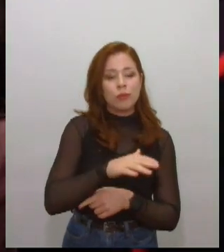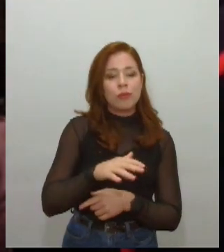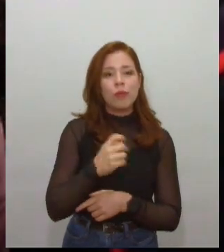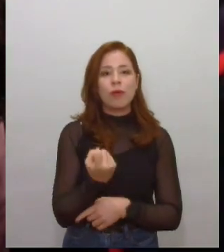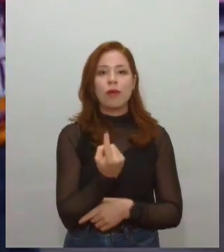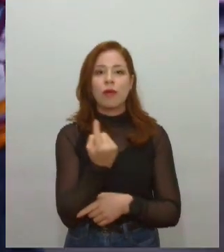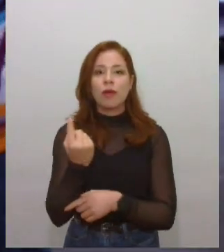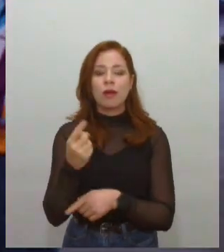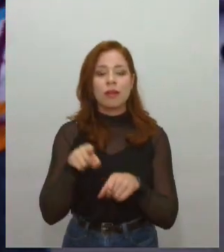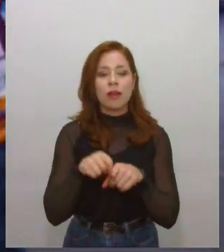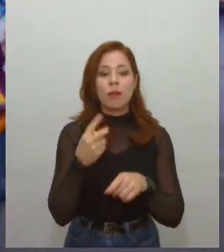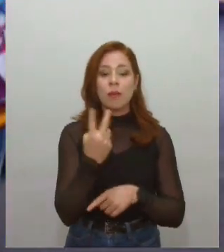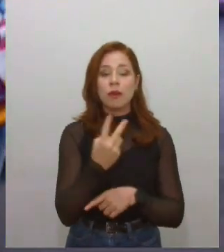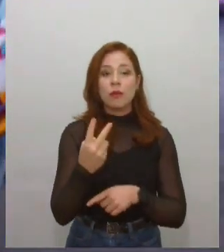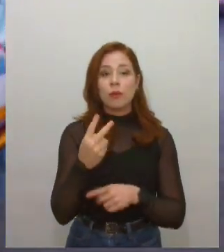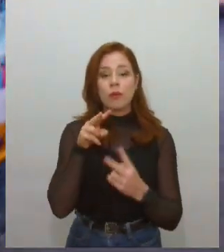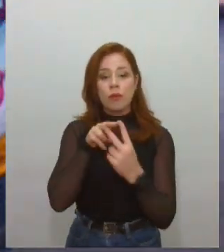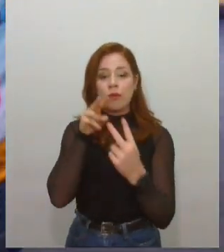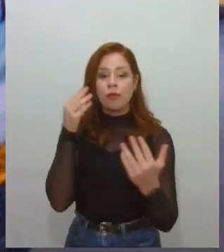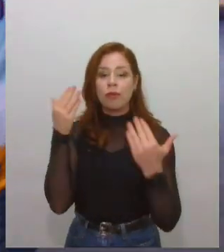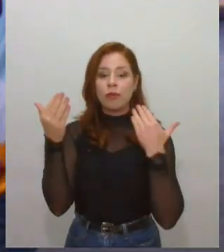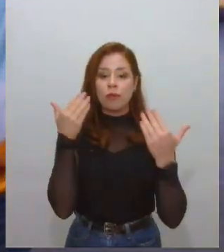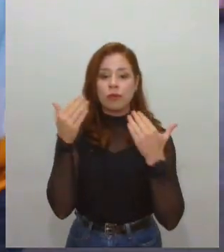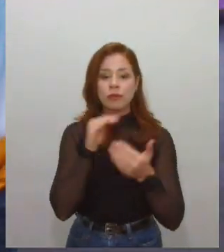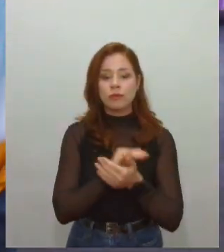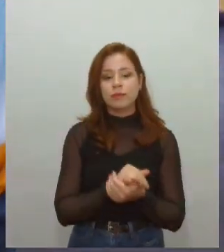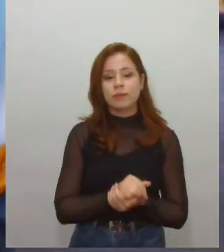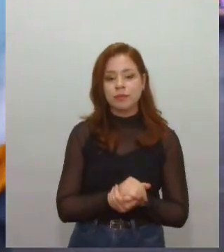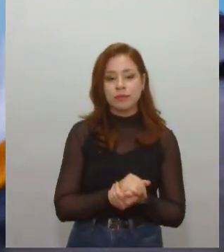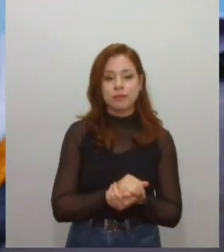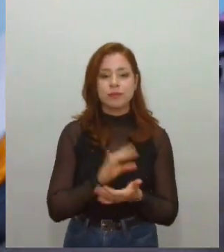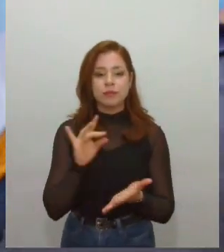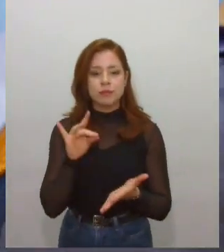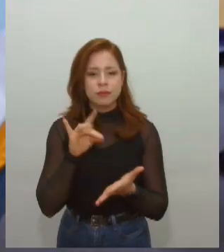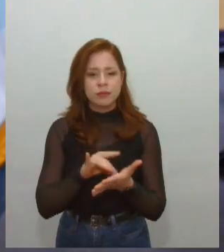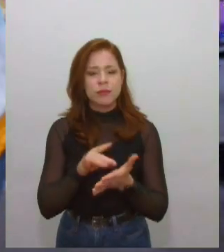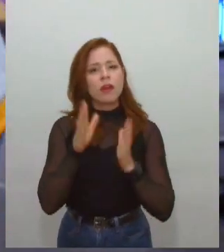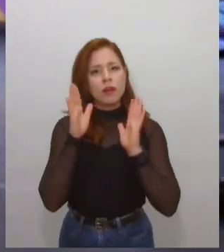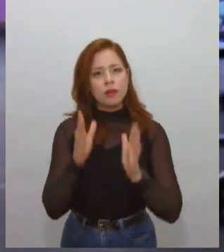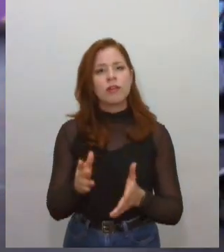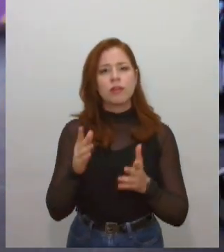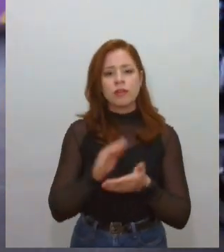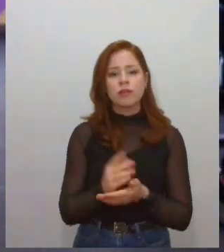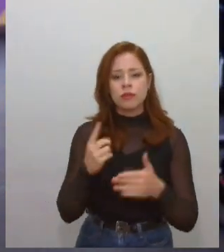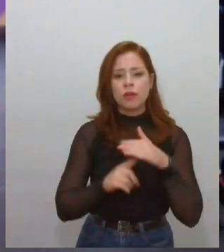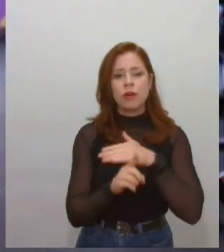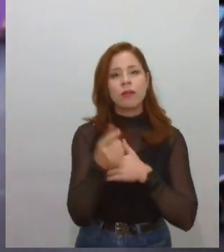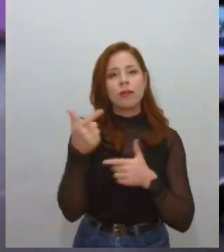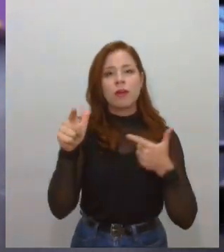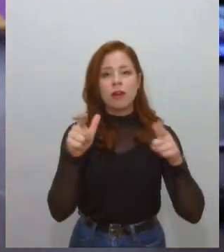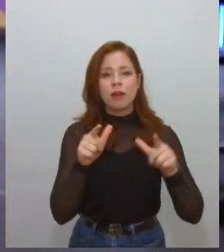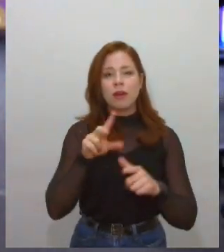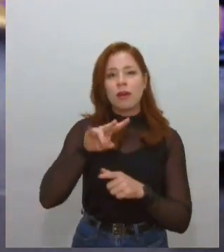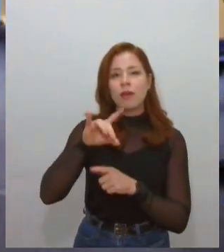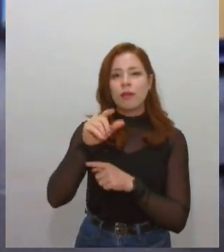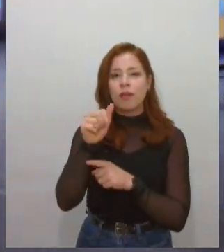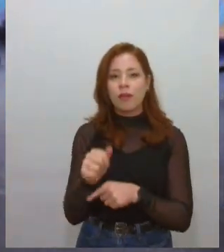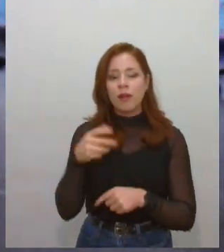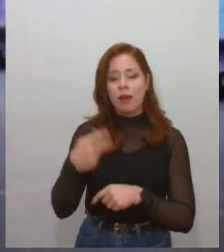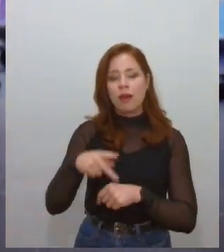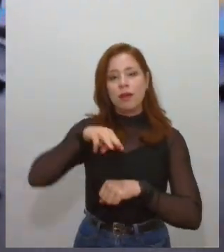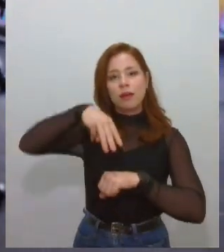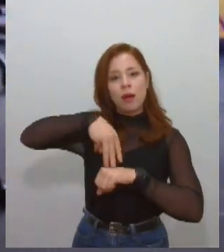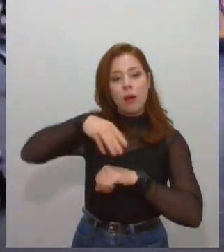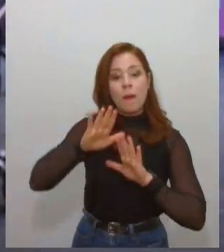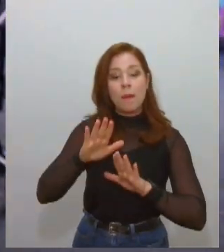realidade virtual. Realmente, eu já vim nas outras vilas, mas nunca tinha vindo na da criança. E é muito